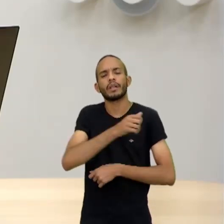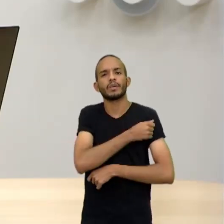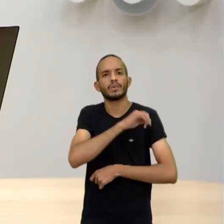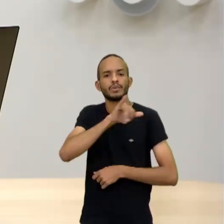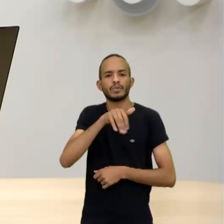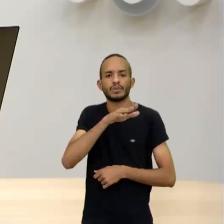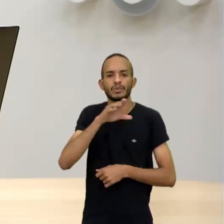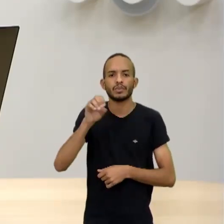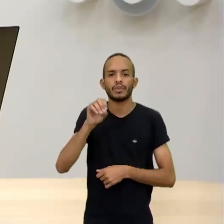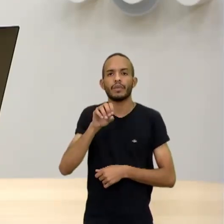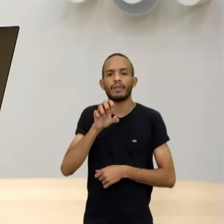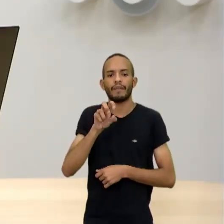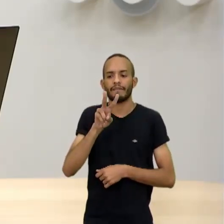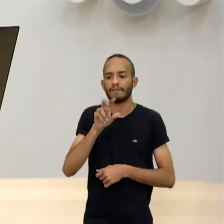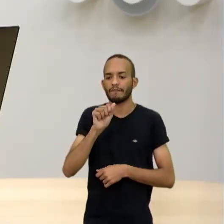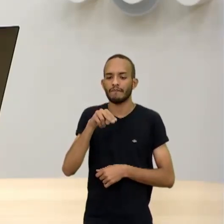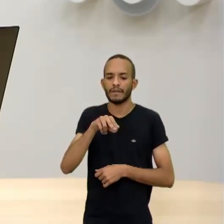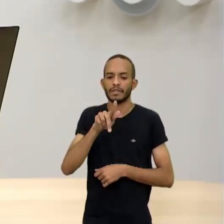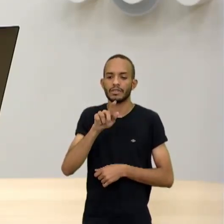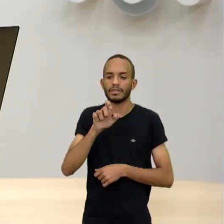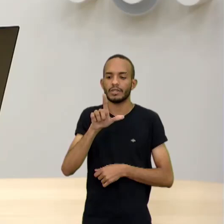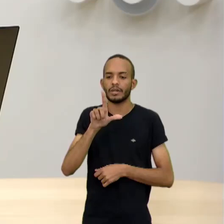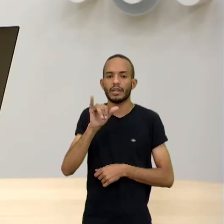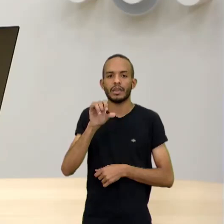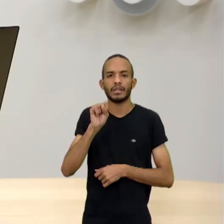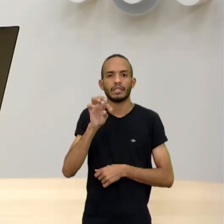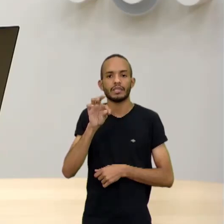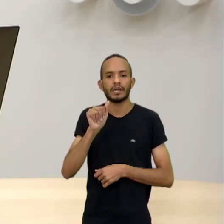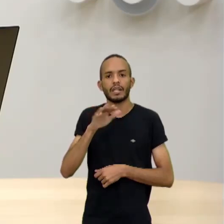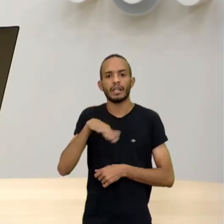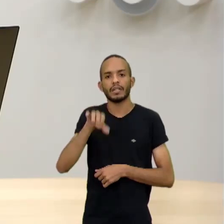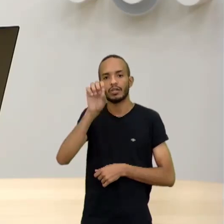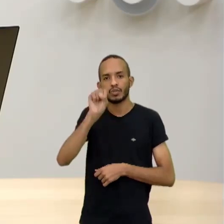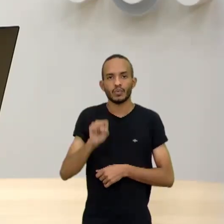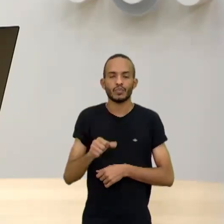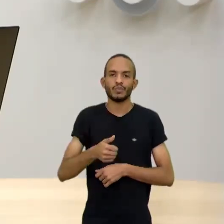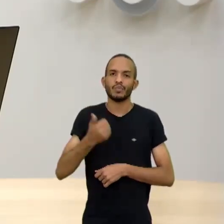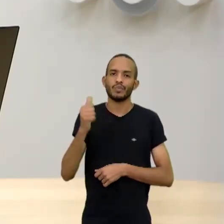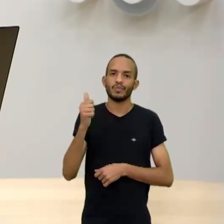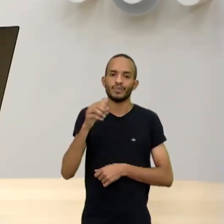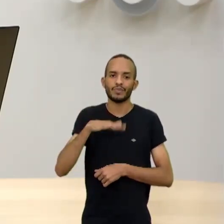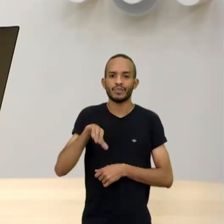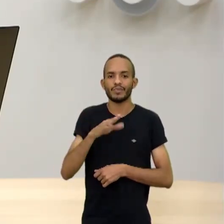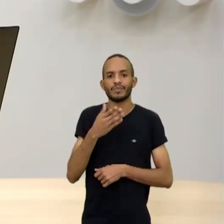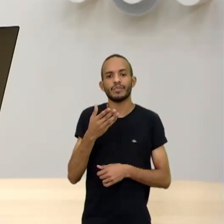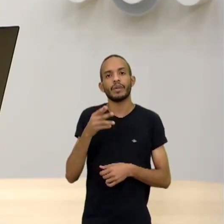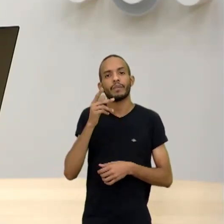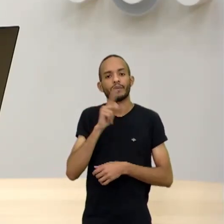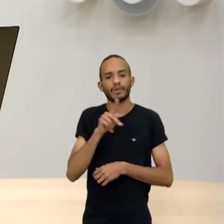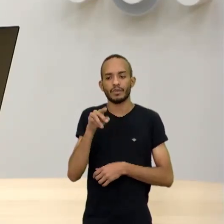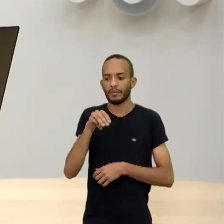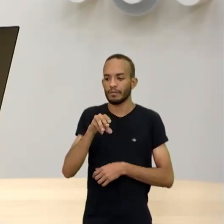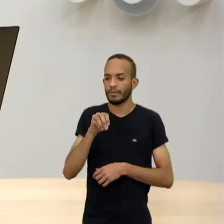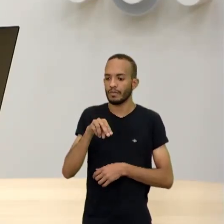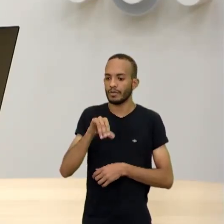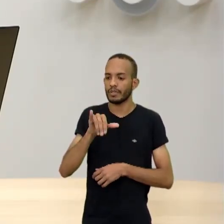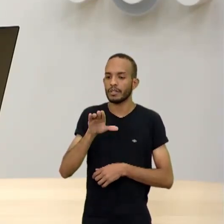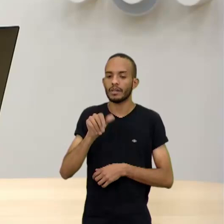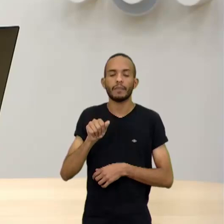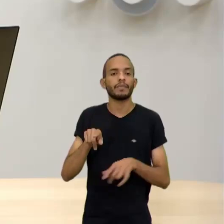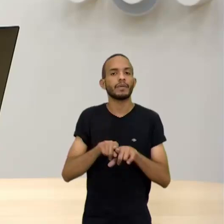João Evangelista Costa, da Sul 1, que mandaram as respostas lá para a professora Mônica,